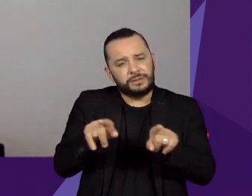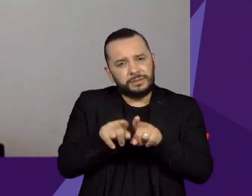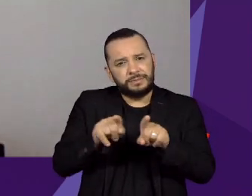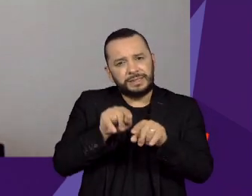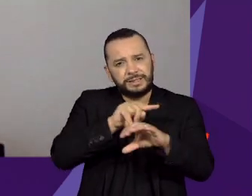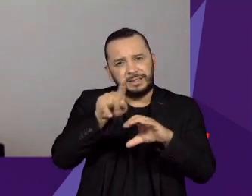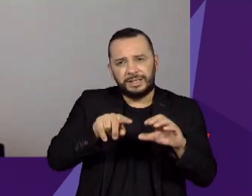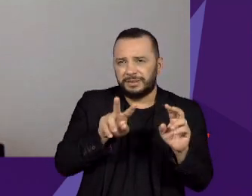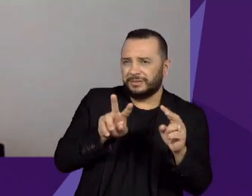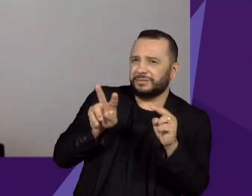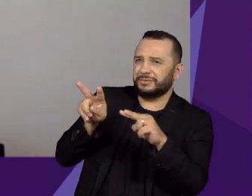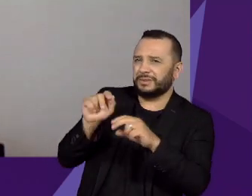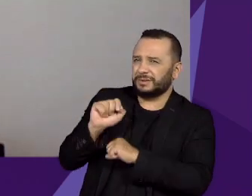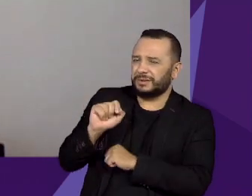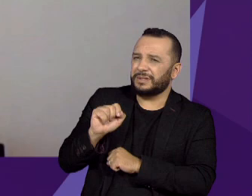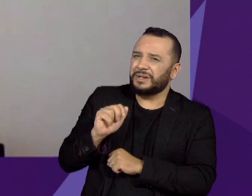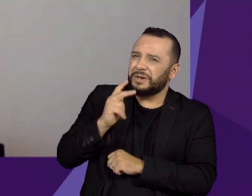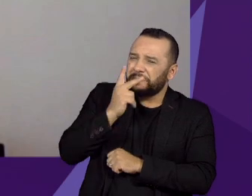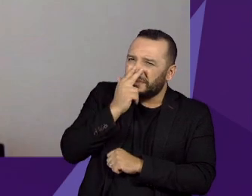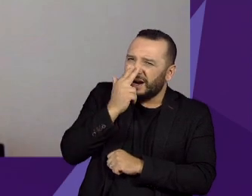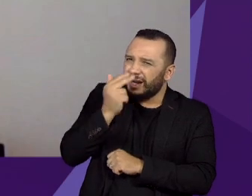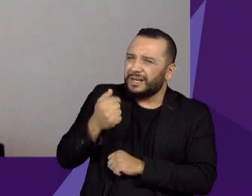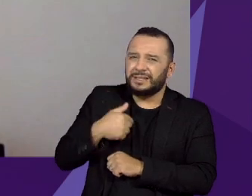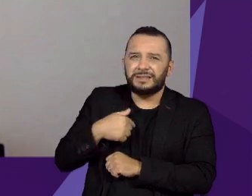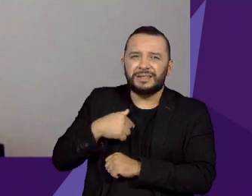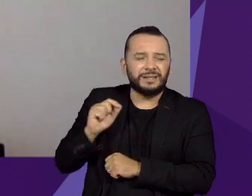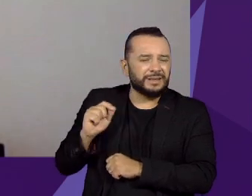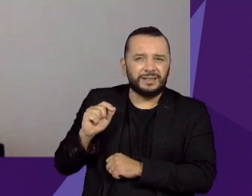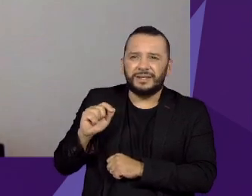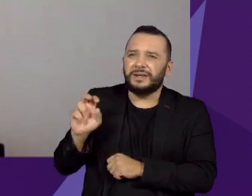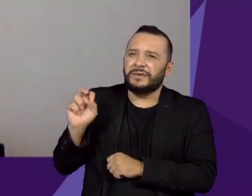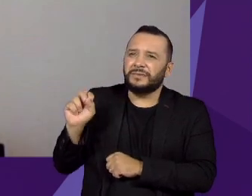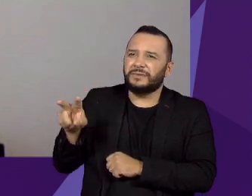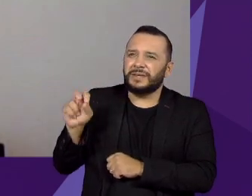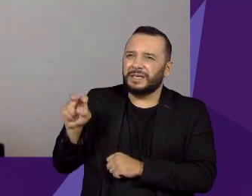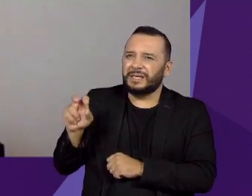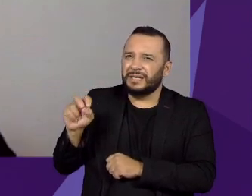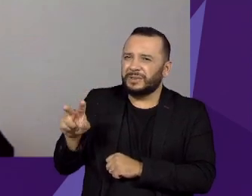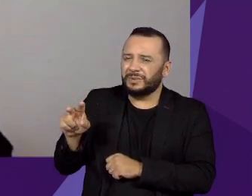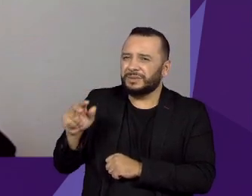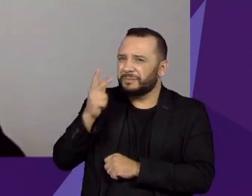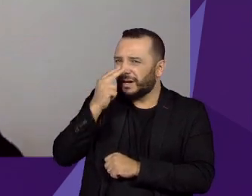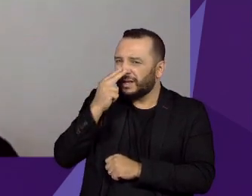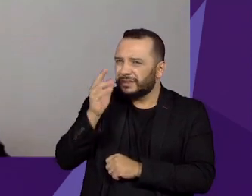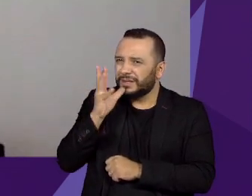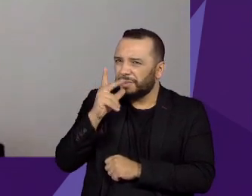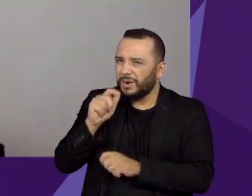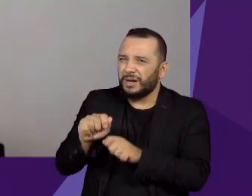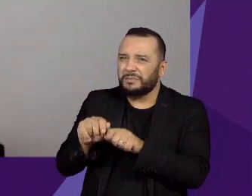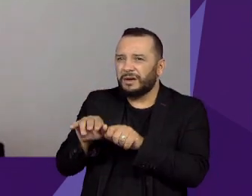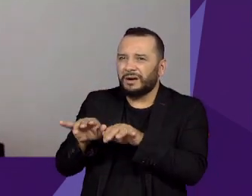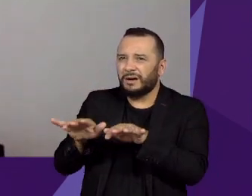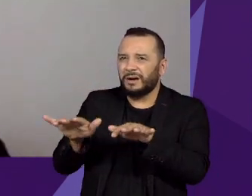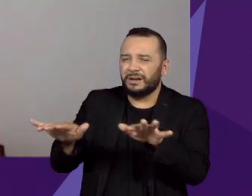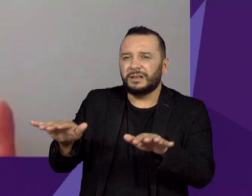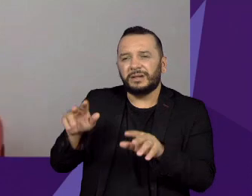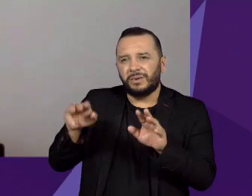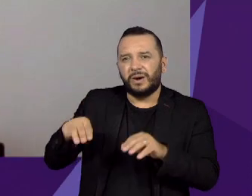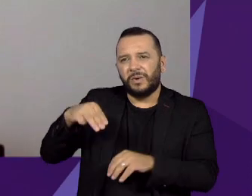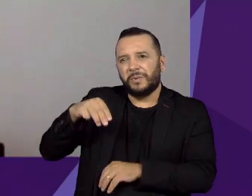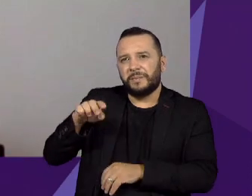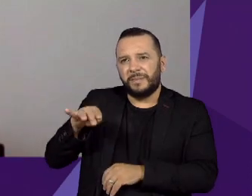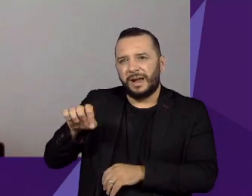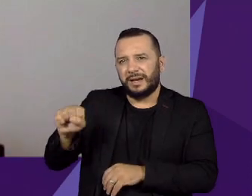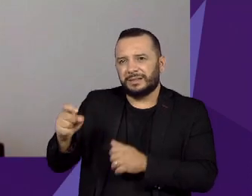de um vírus pesado, igual foi um vírus lento, igual era o MERS, o SARS, que foram vírus que nós fizemos